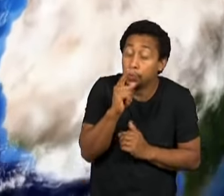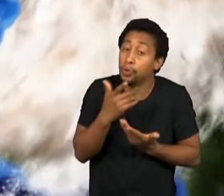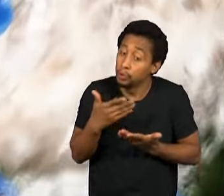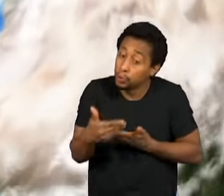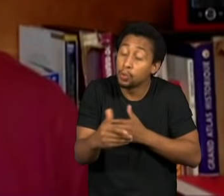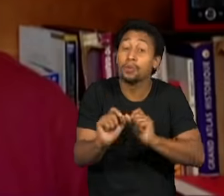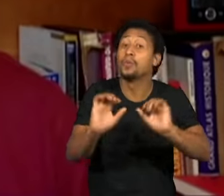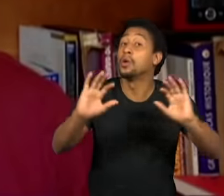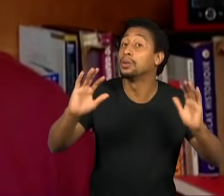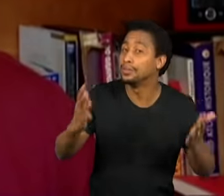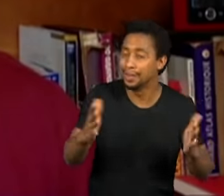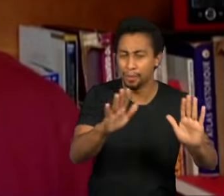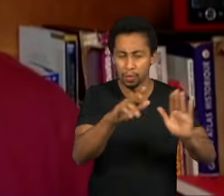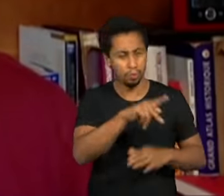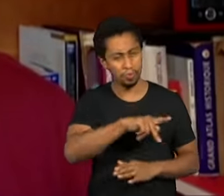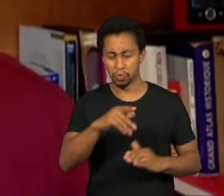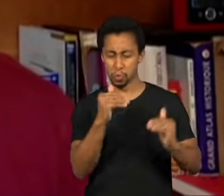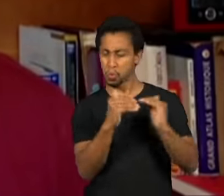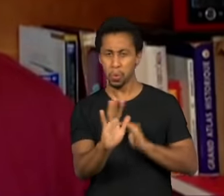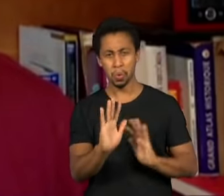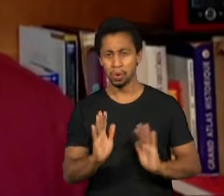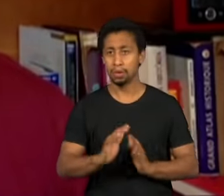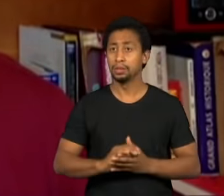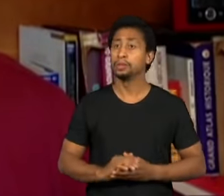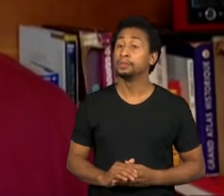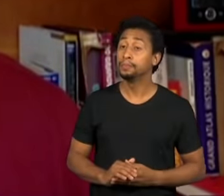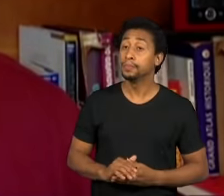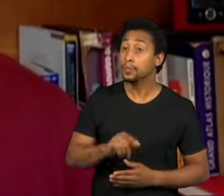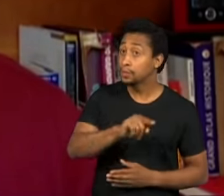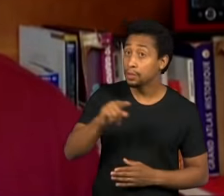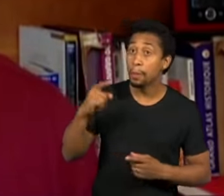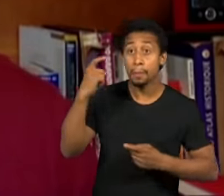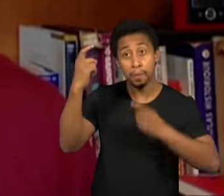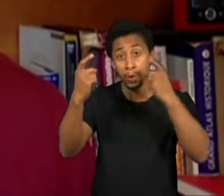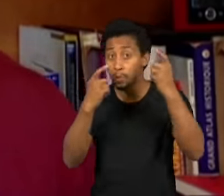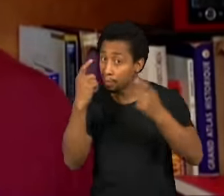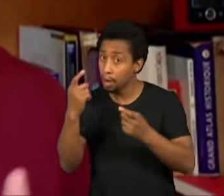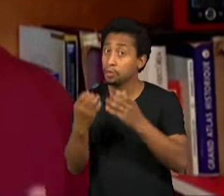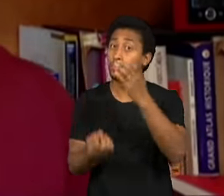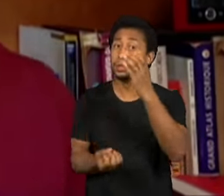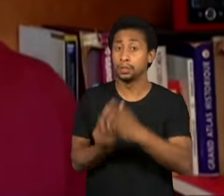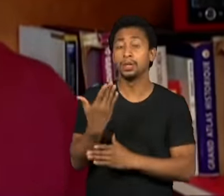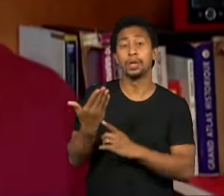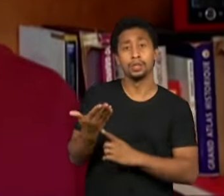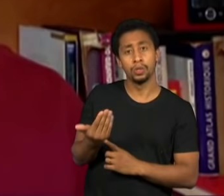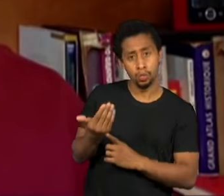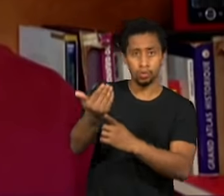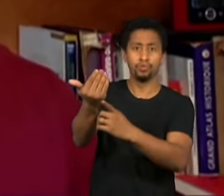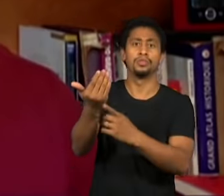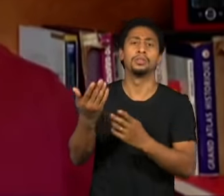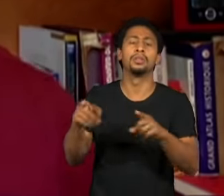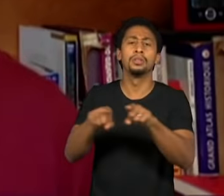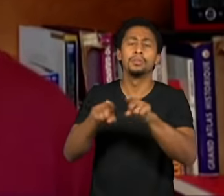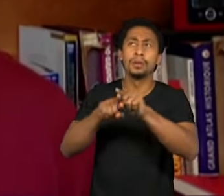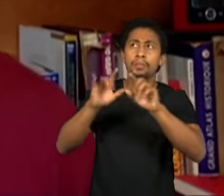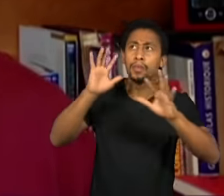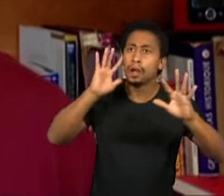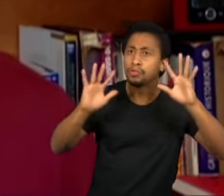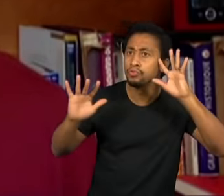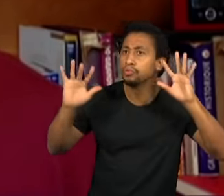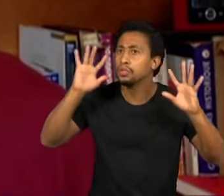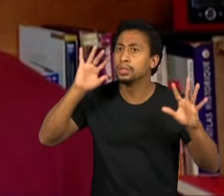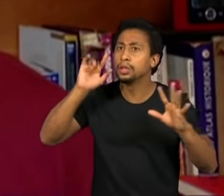problema em preocupar-se em procurar desenvolver tecnologias, procurar validar hipóteses quanto